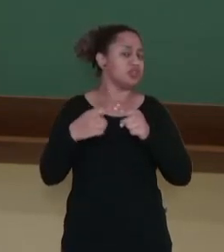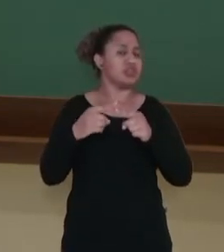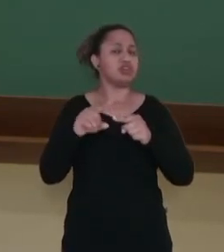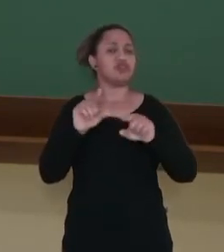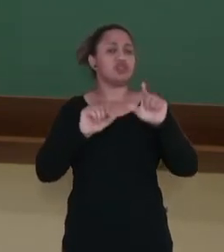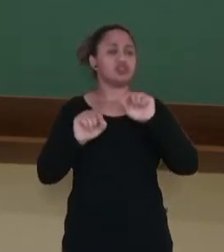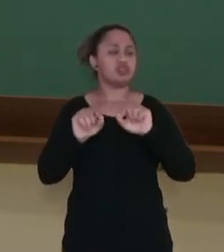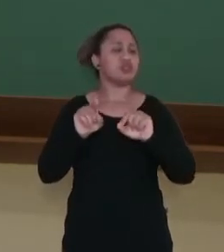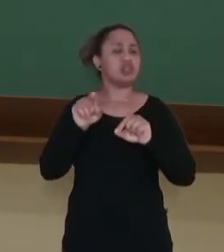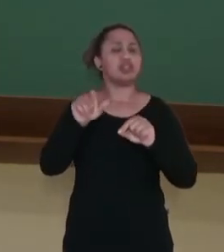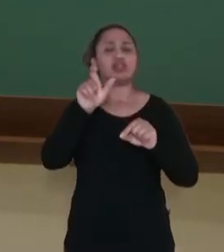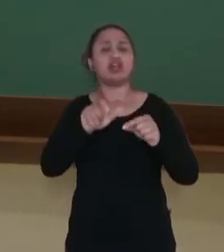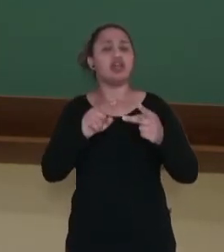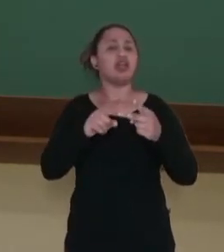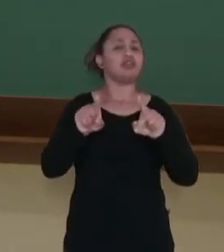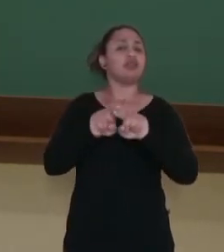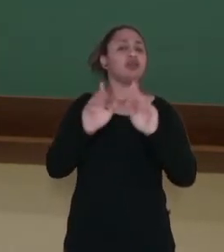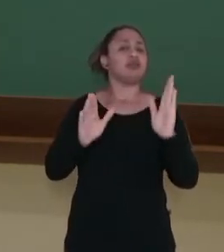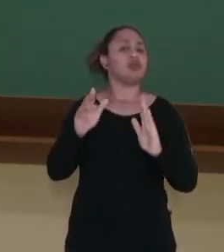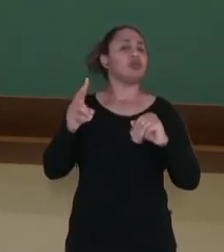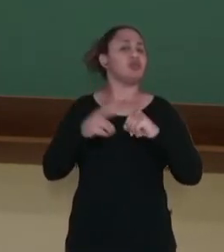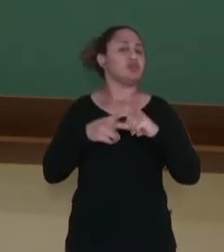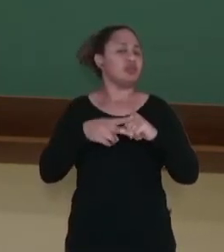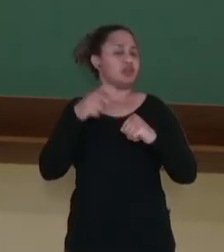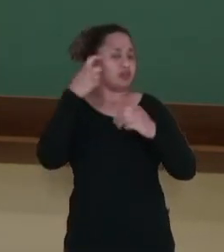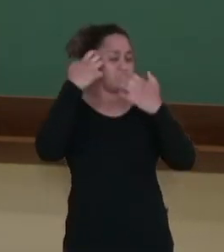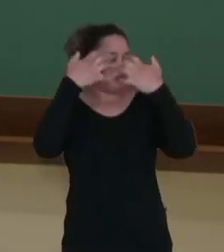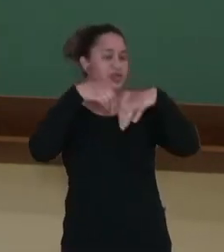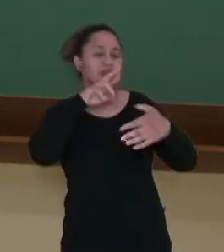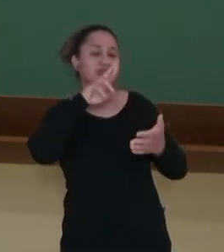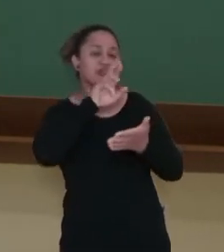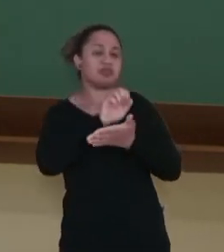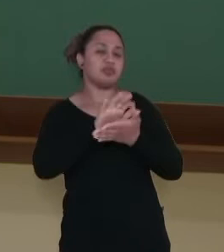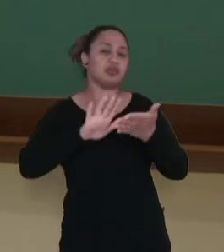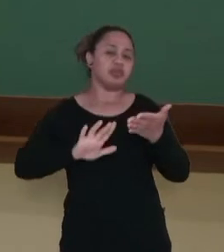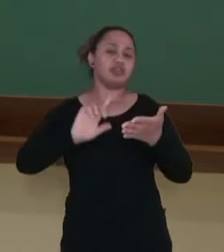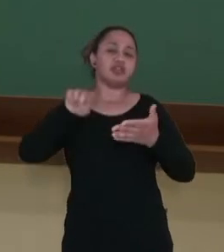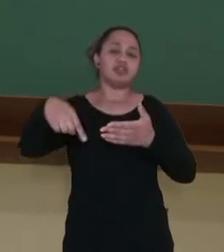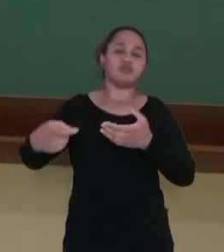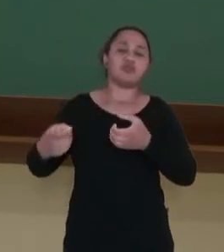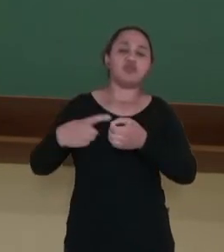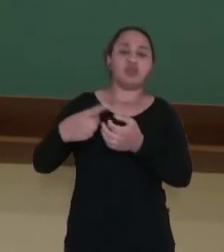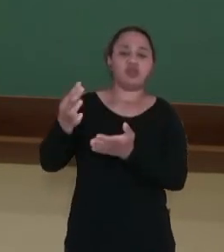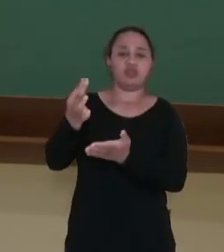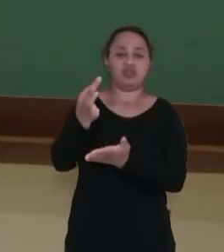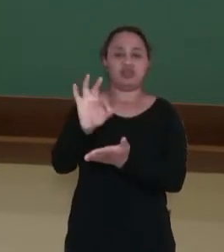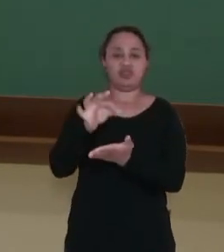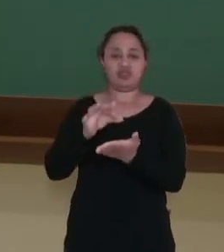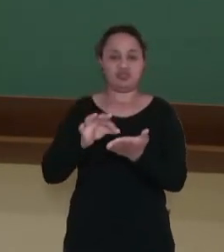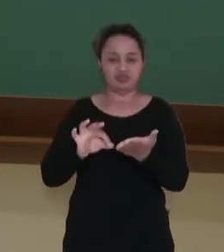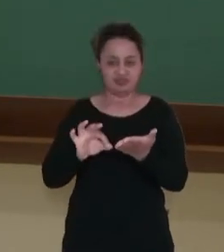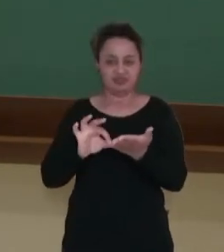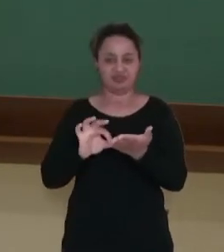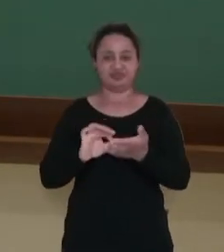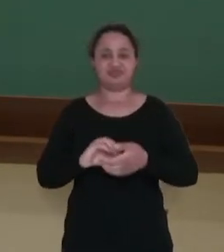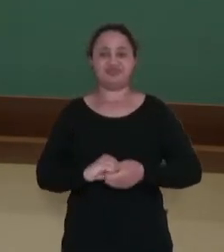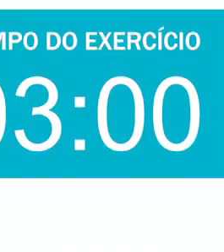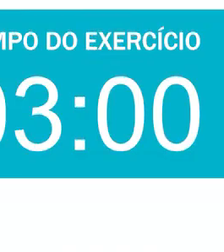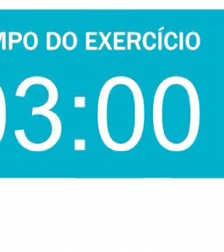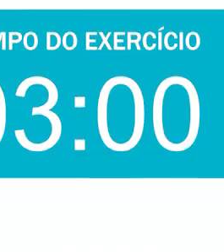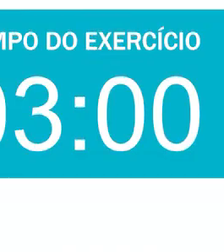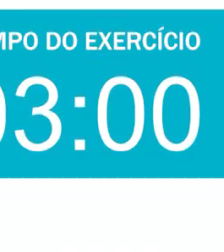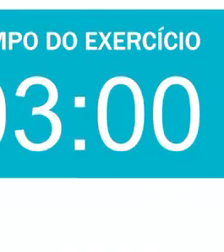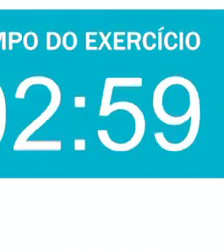esta pessoa e esse tempo verbal? Pensa um pouquinho, responde essas questões que eu volto já já comentando com vocês.